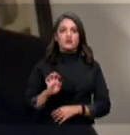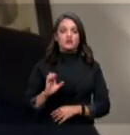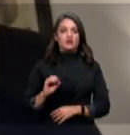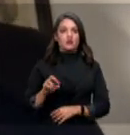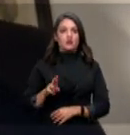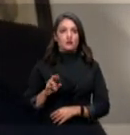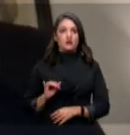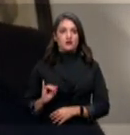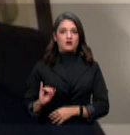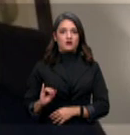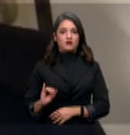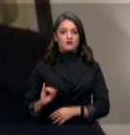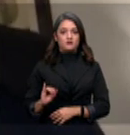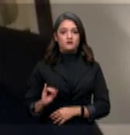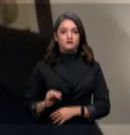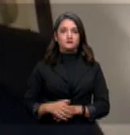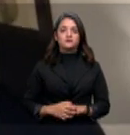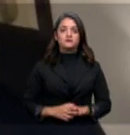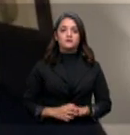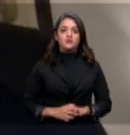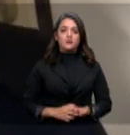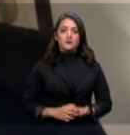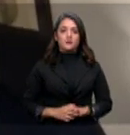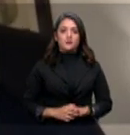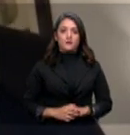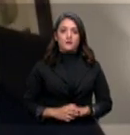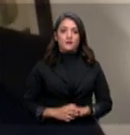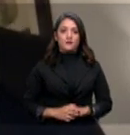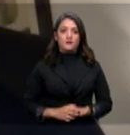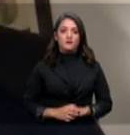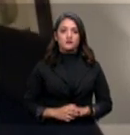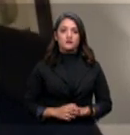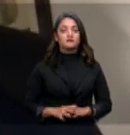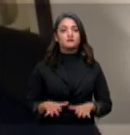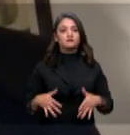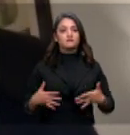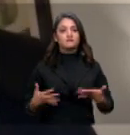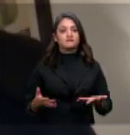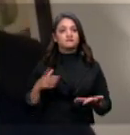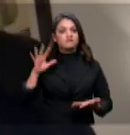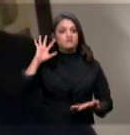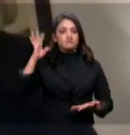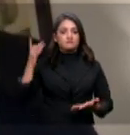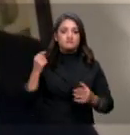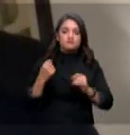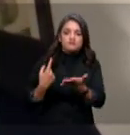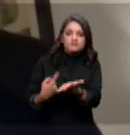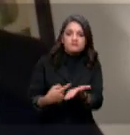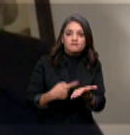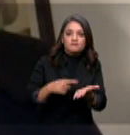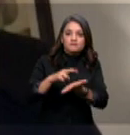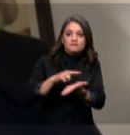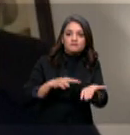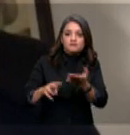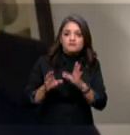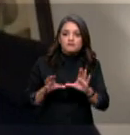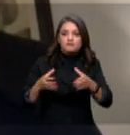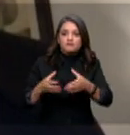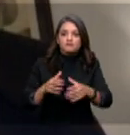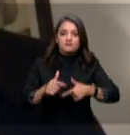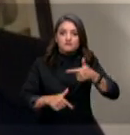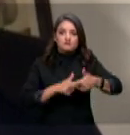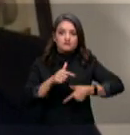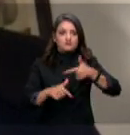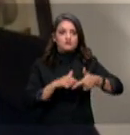Zavascki. Naquela ocasião, entendeu-se pela validade do acordo coletivo de trabalho que dispunha sobre